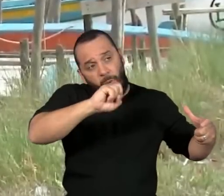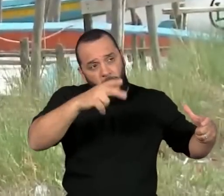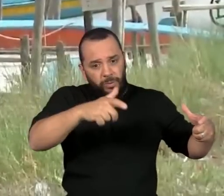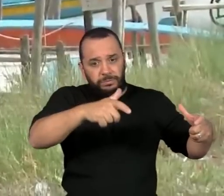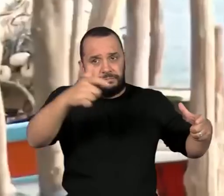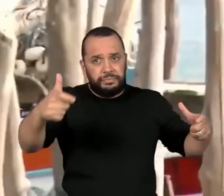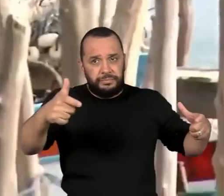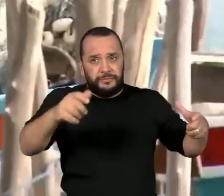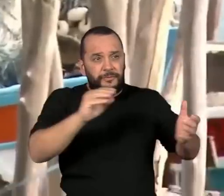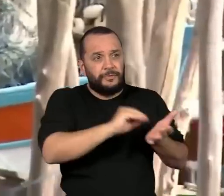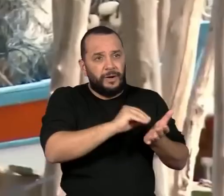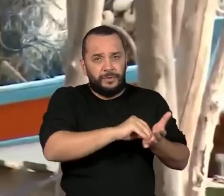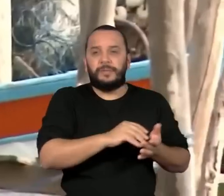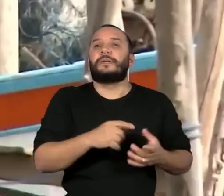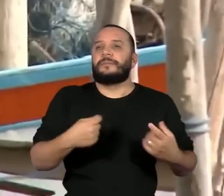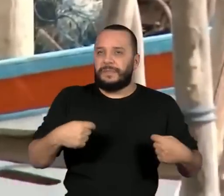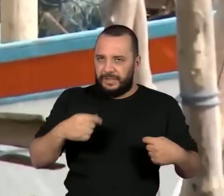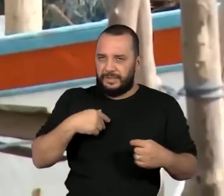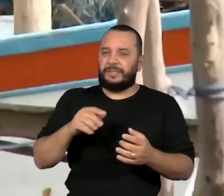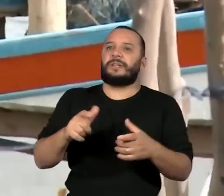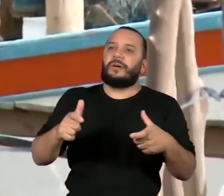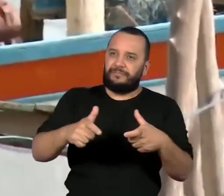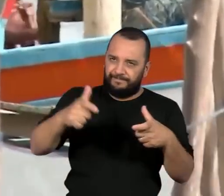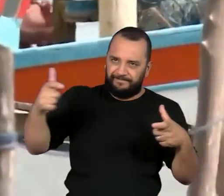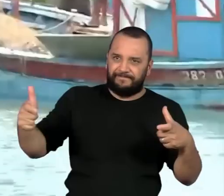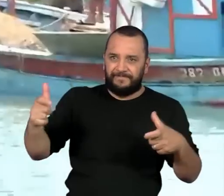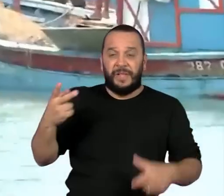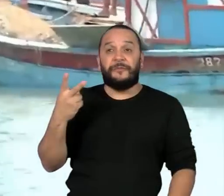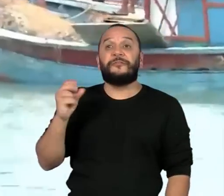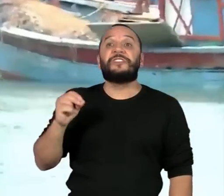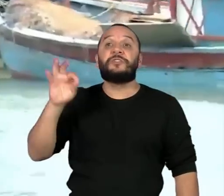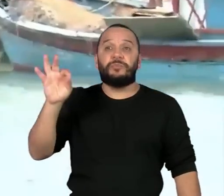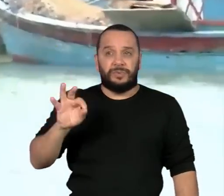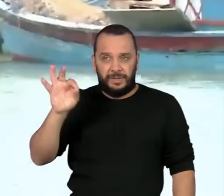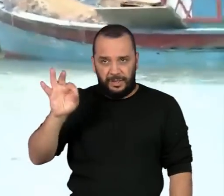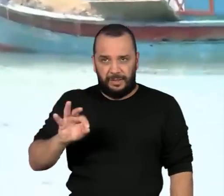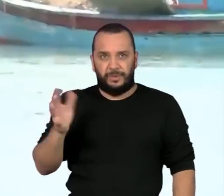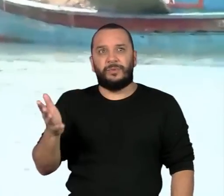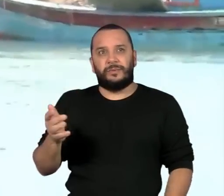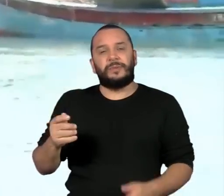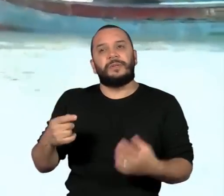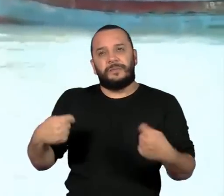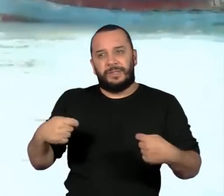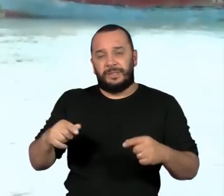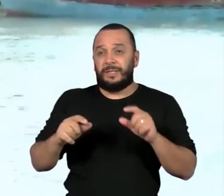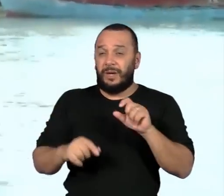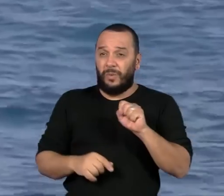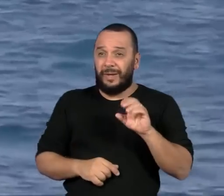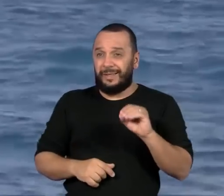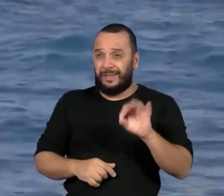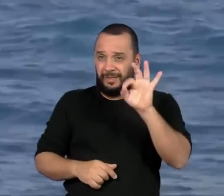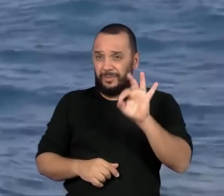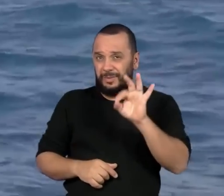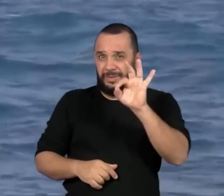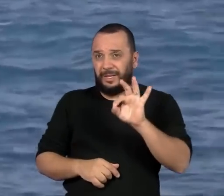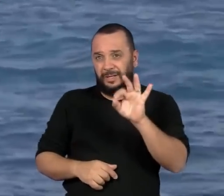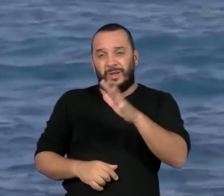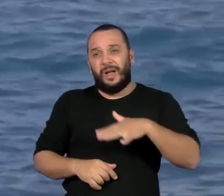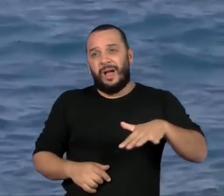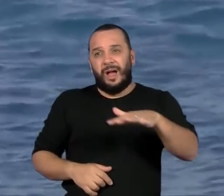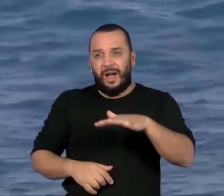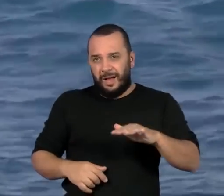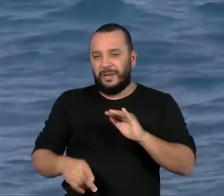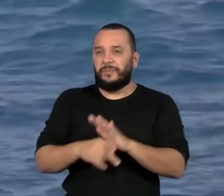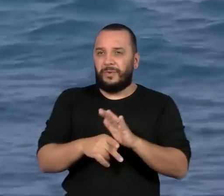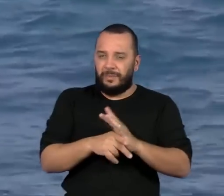expectativa é ampliar para 20% de toda a região, né? Deixando ainda 80% de toda essa área para as atividades